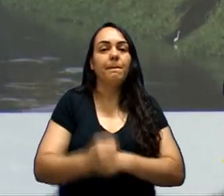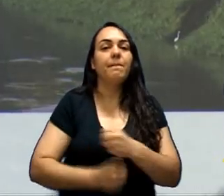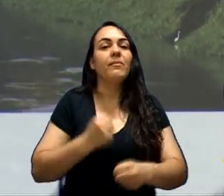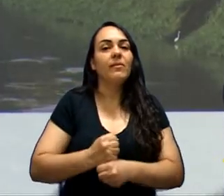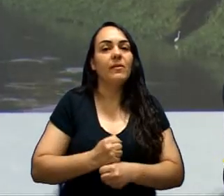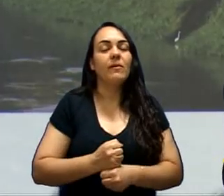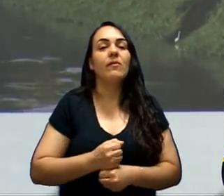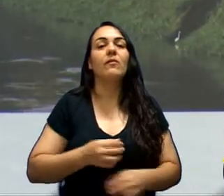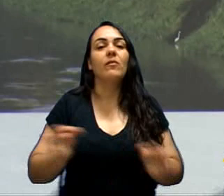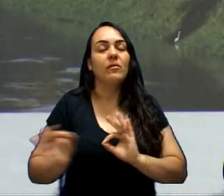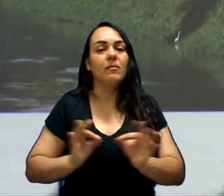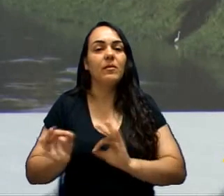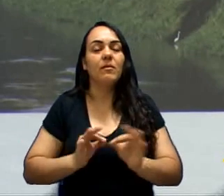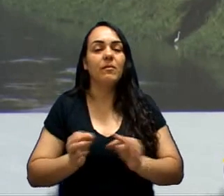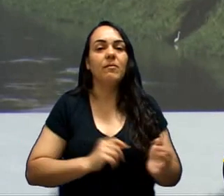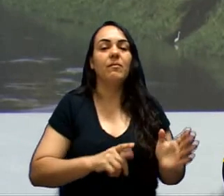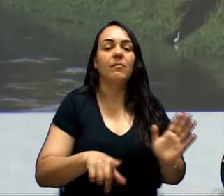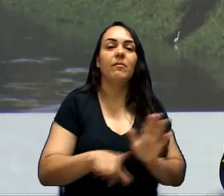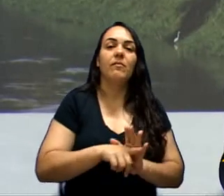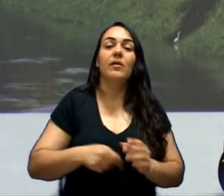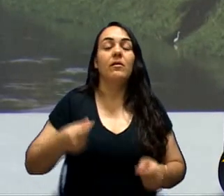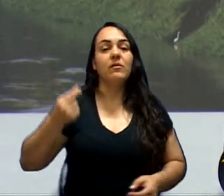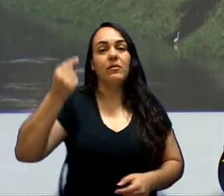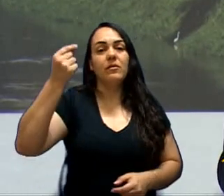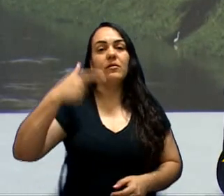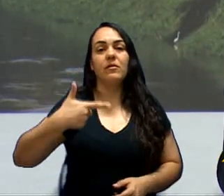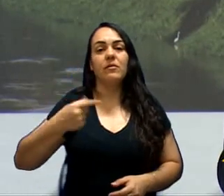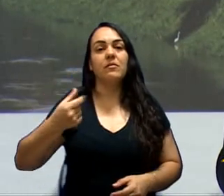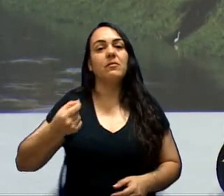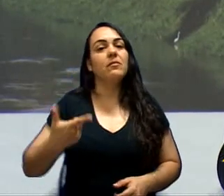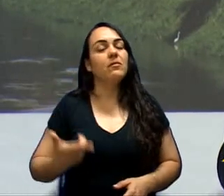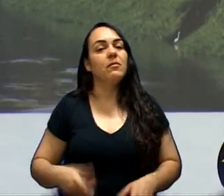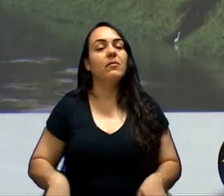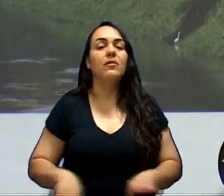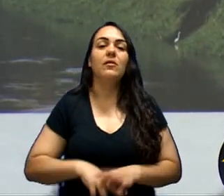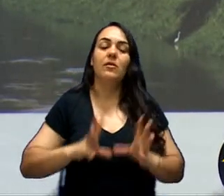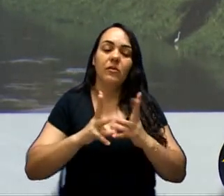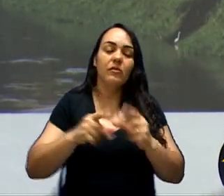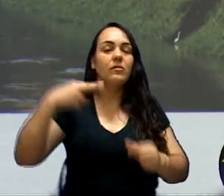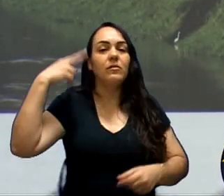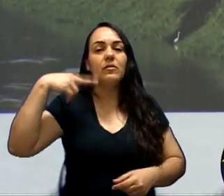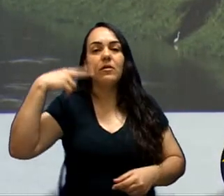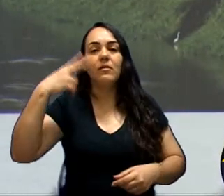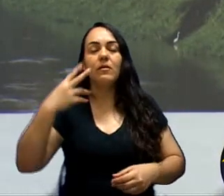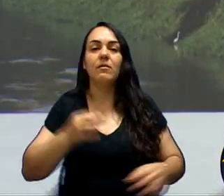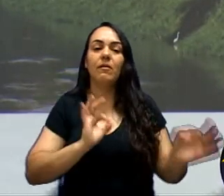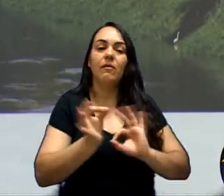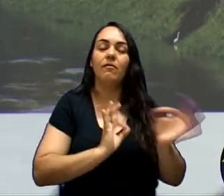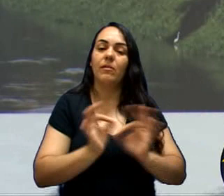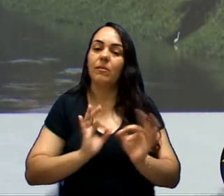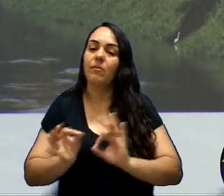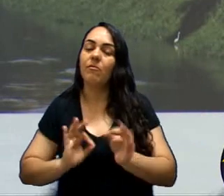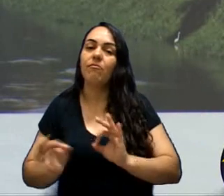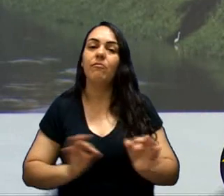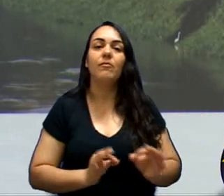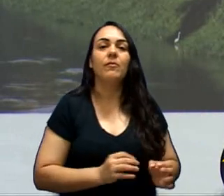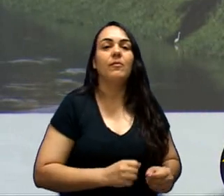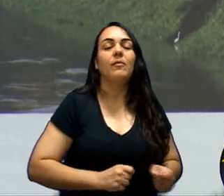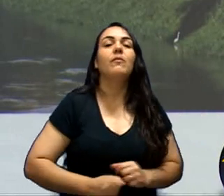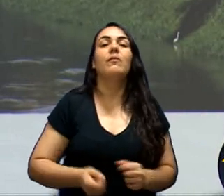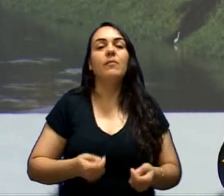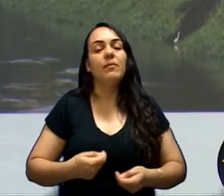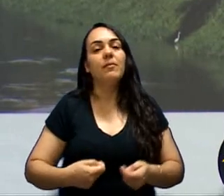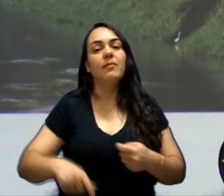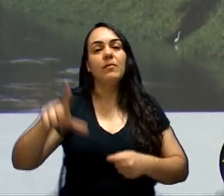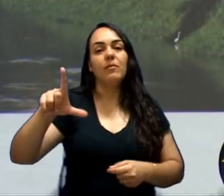elaboração de emendas impositivas do Orçamento 2020. Todos os vereadores e vereadoras receberam. Foi elaborado pela Comissão Permanente de Acompanhamento da Tramitação da